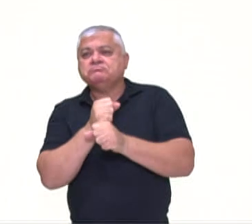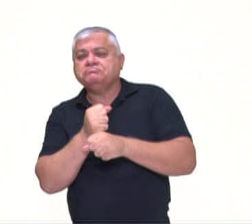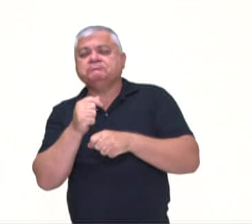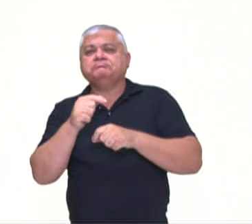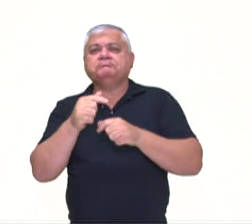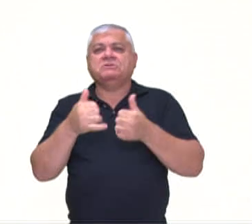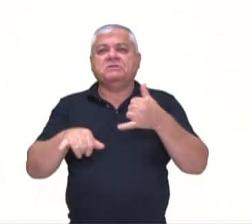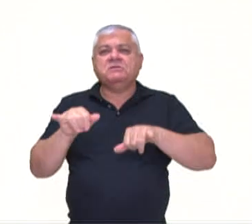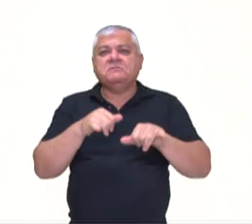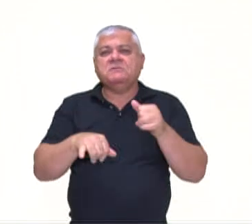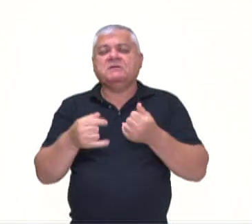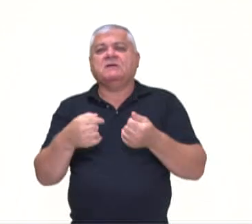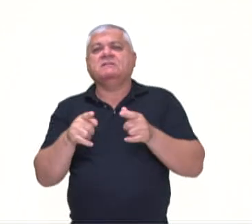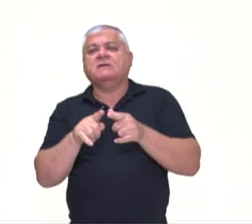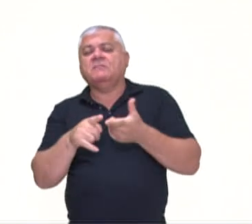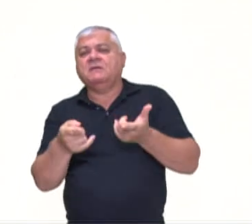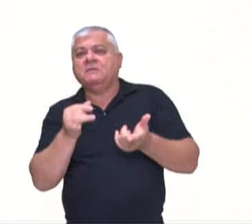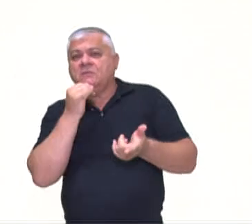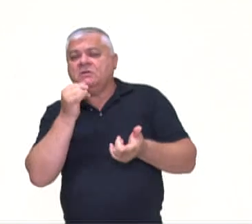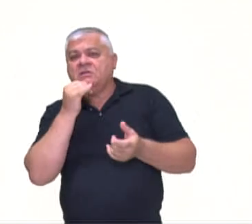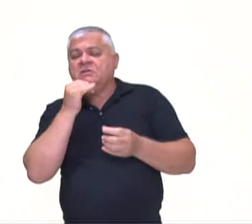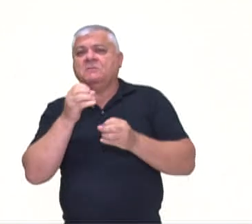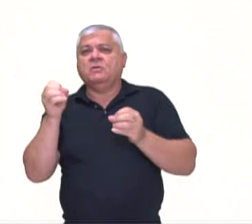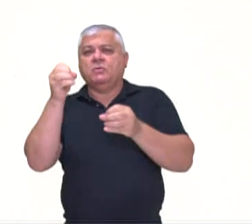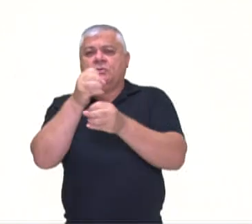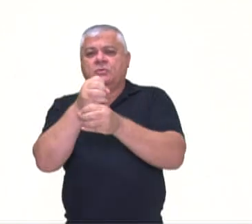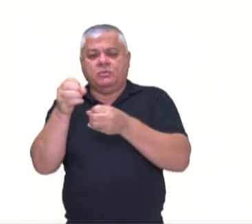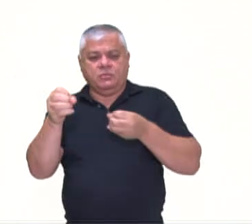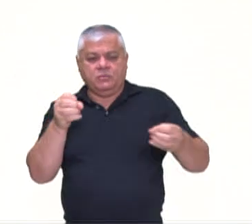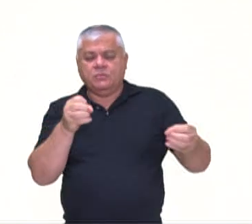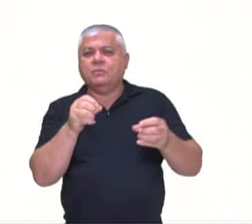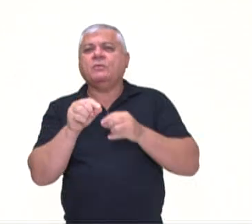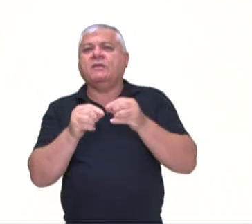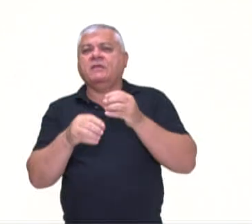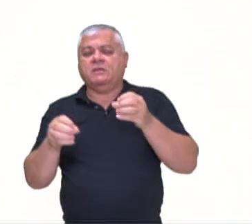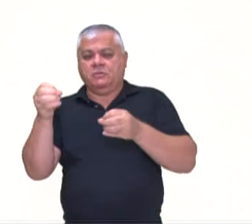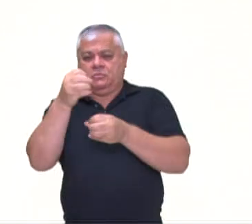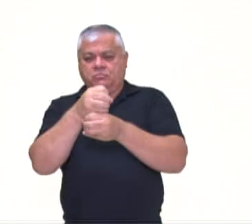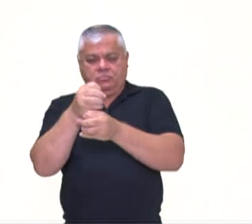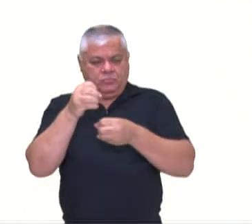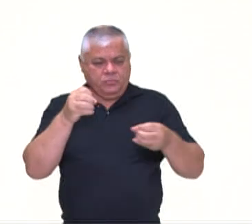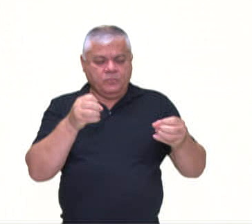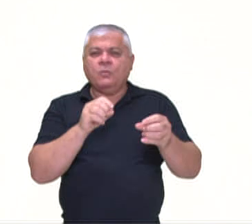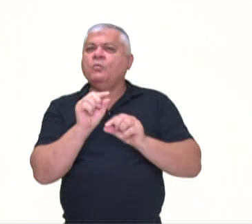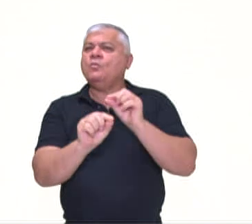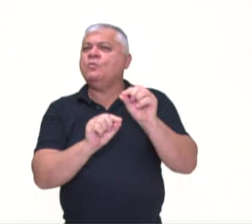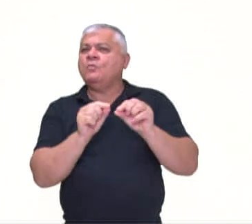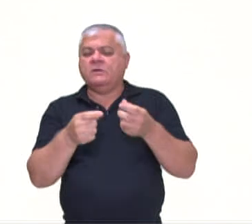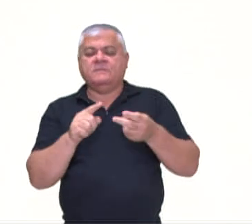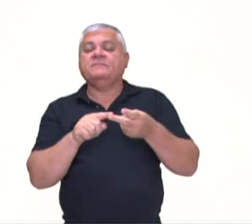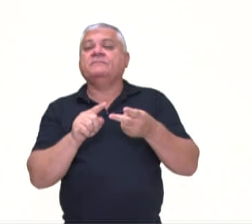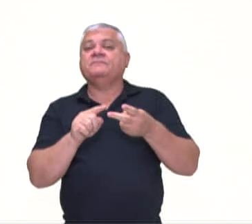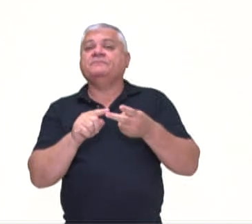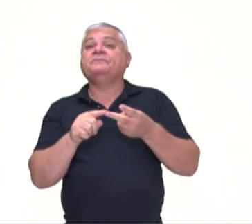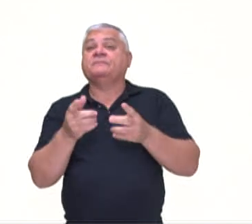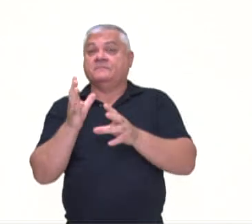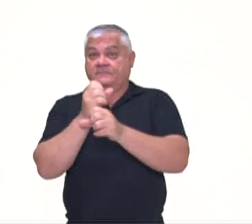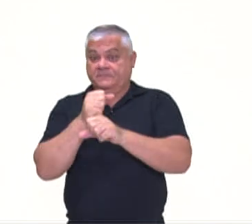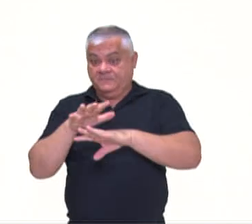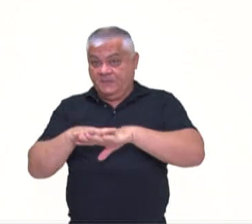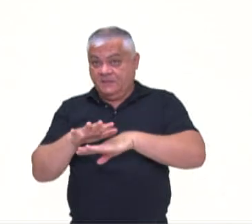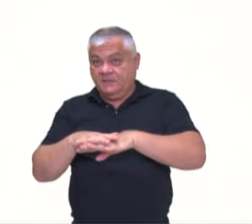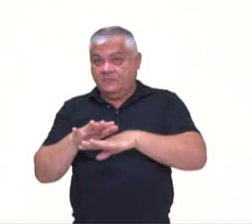os critérios para se ter uma reação química, evidentemente. Descrever e calcular as relações